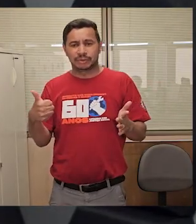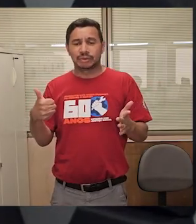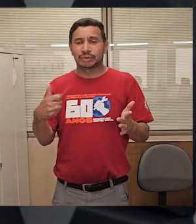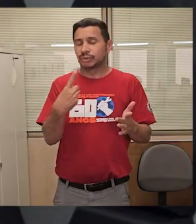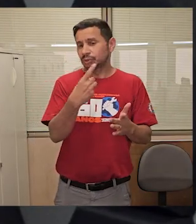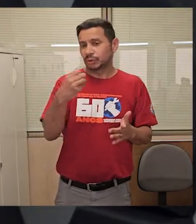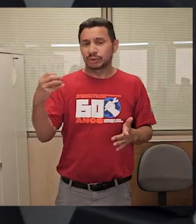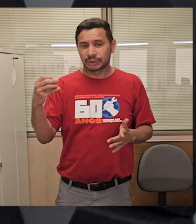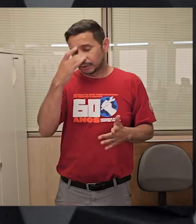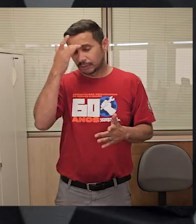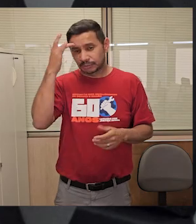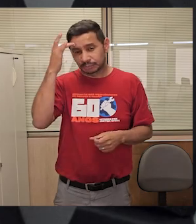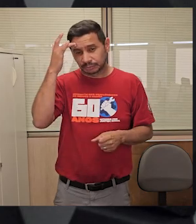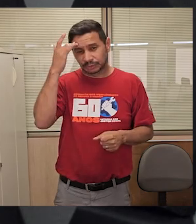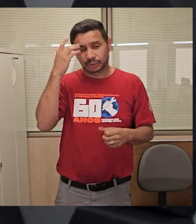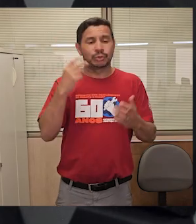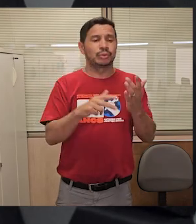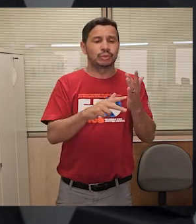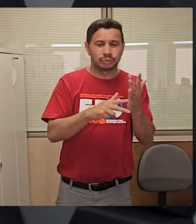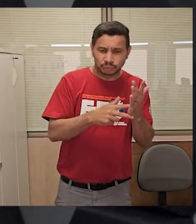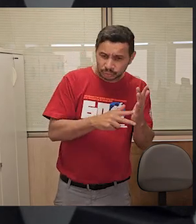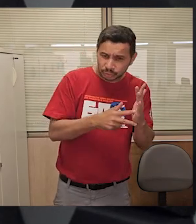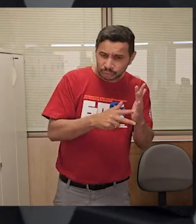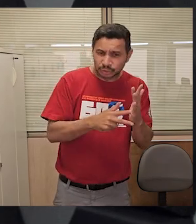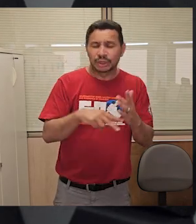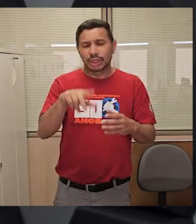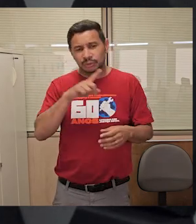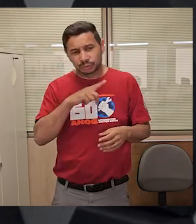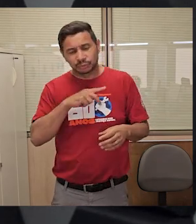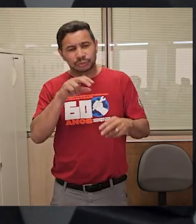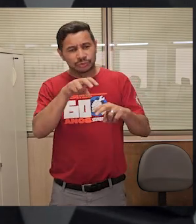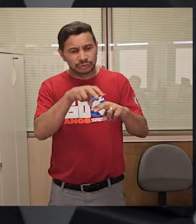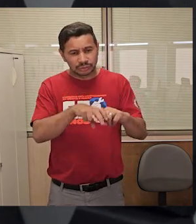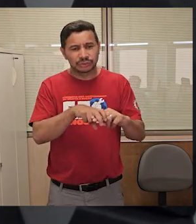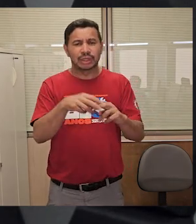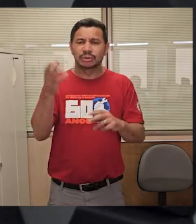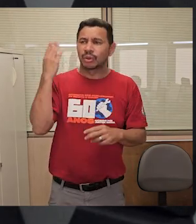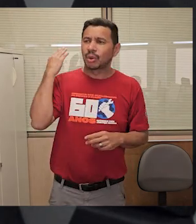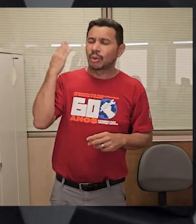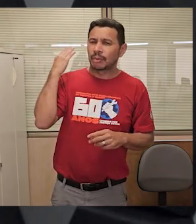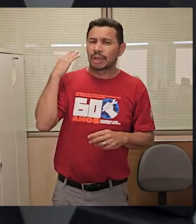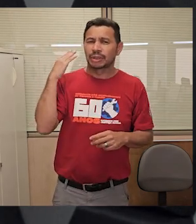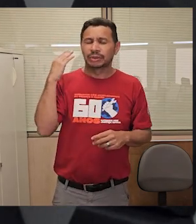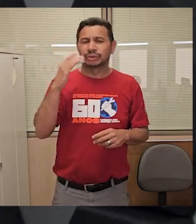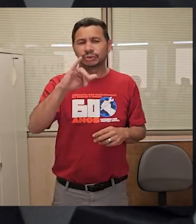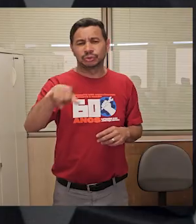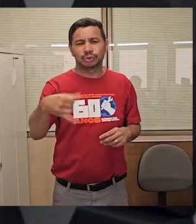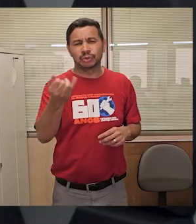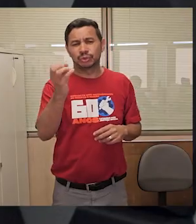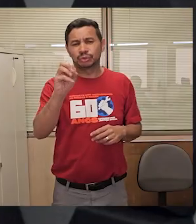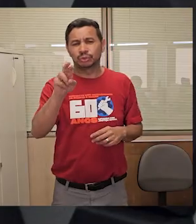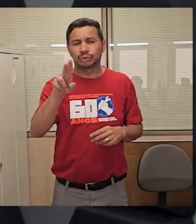100 integrantes, o nosso sindicato teve assento na titularidade, à época era o companheiro Jorge